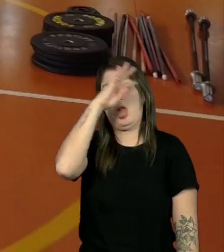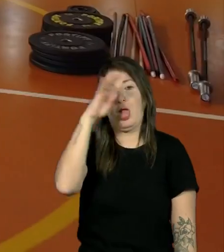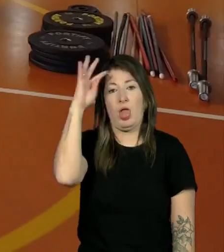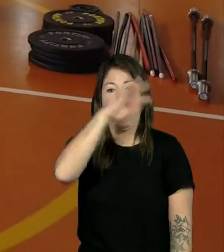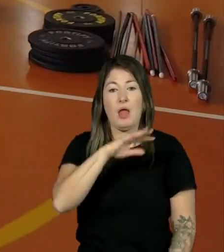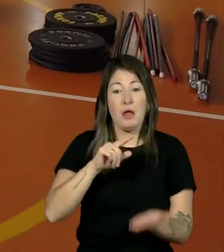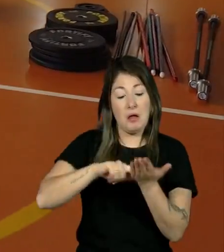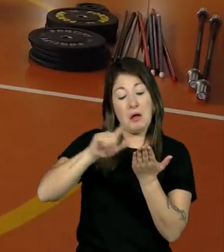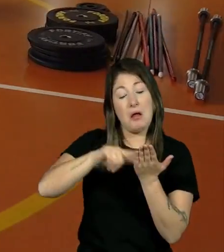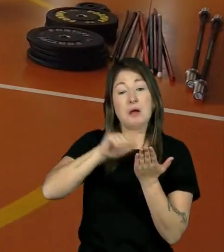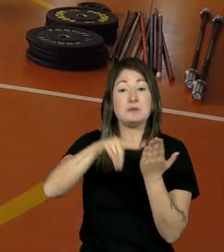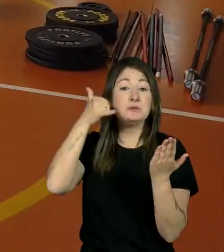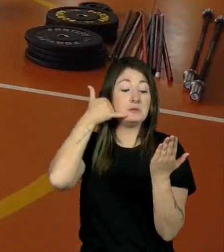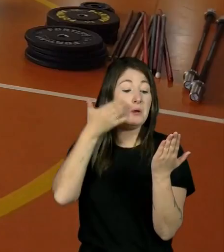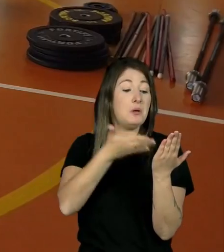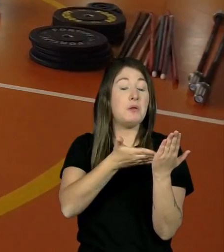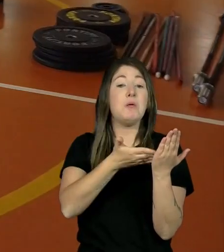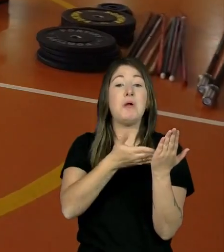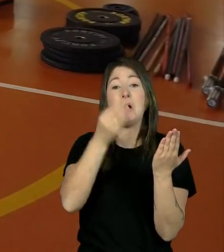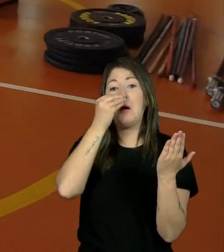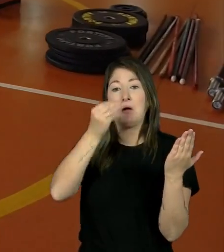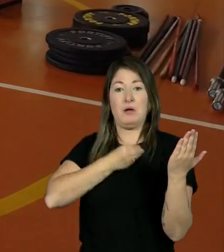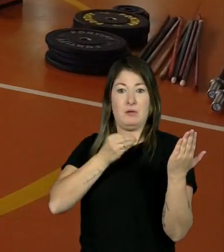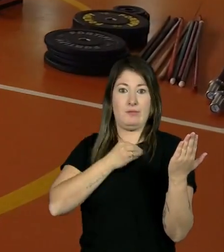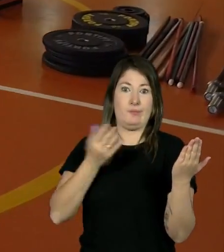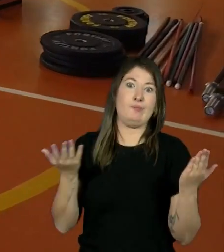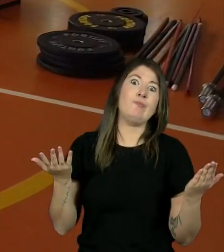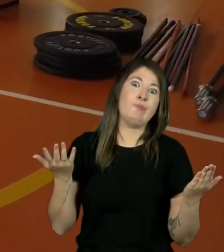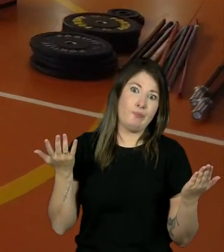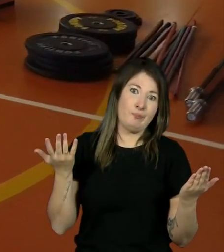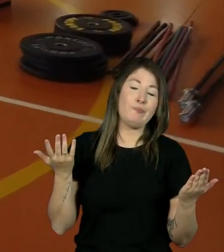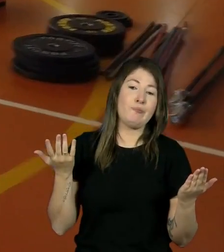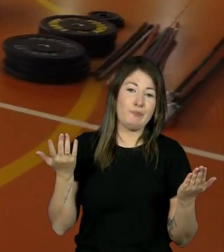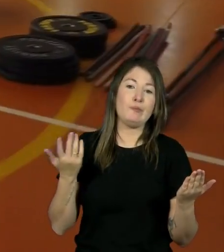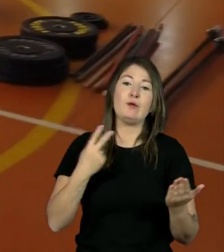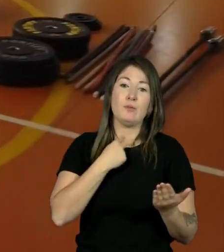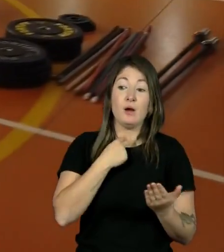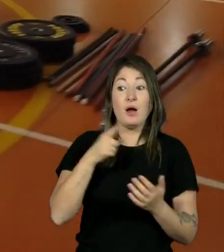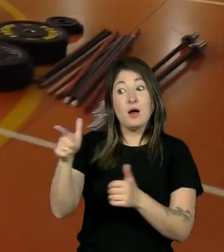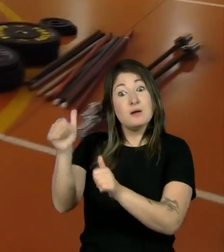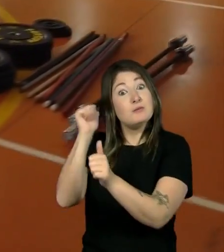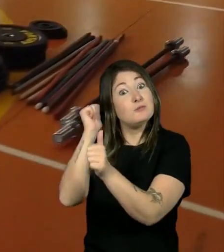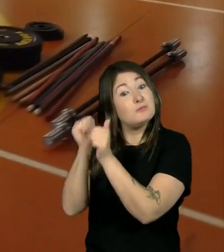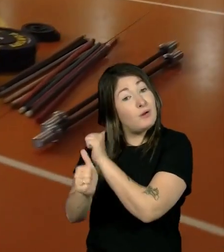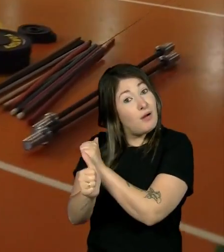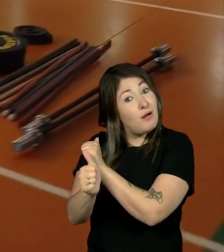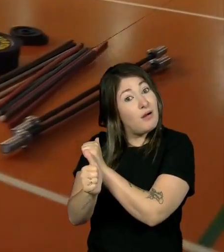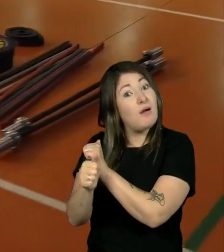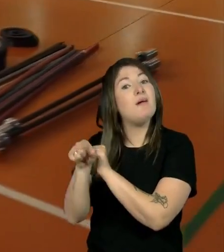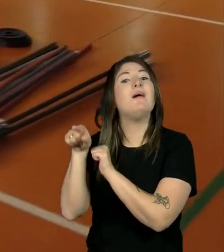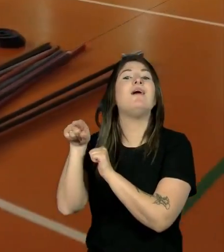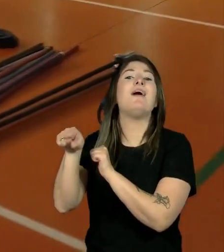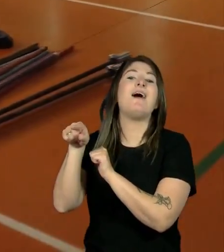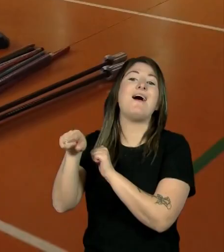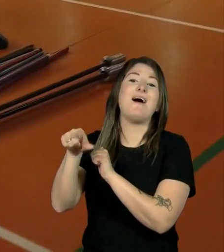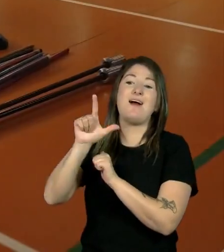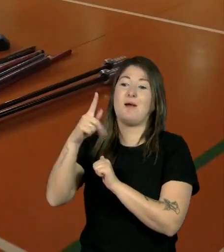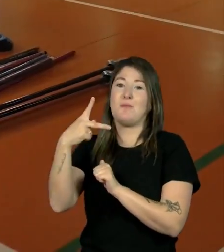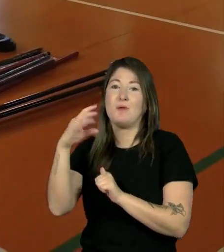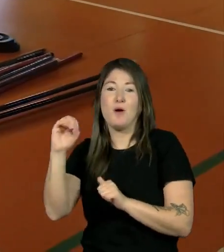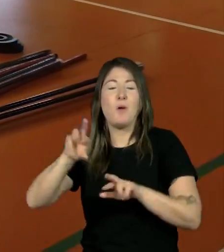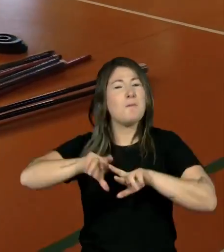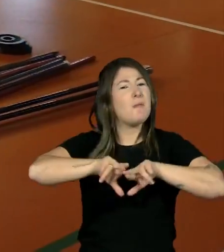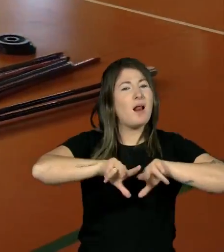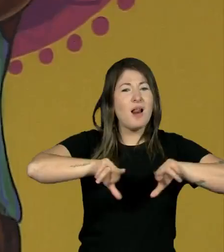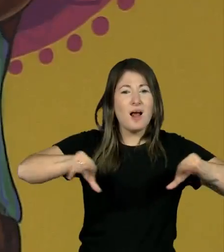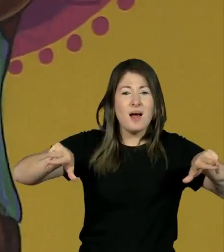têm esse tipo de concentração, né? E eu acho assim, o esporte que a gente fornece, o LPO e outros tipos de esportes que a gente oferece